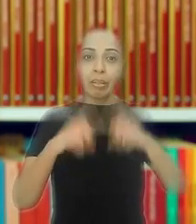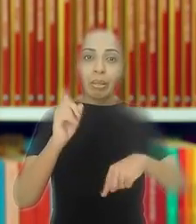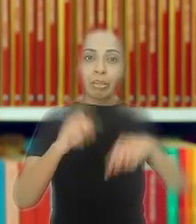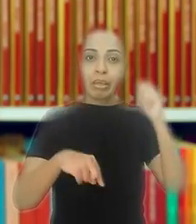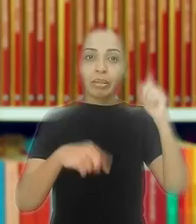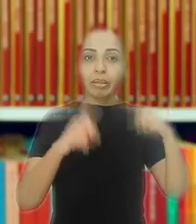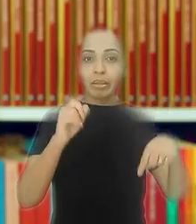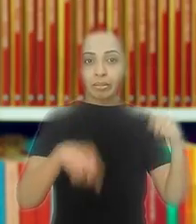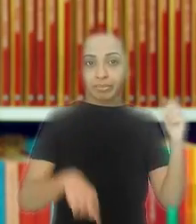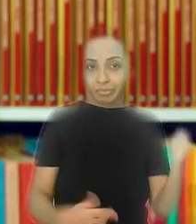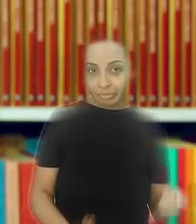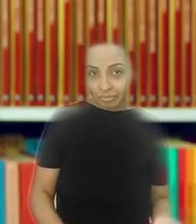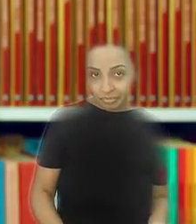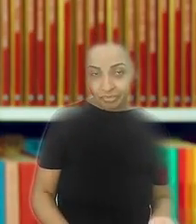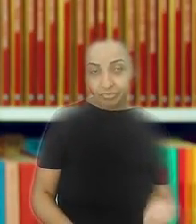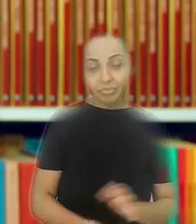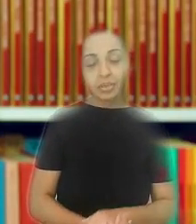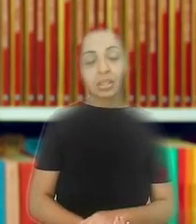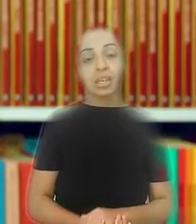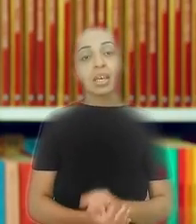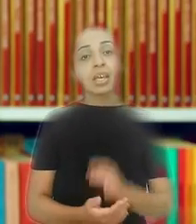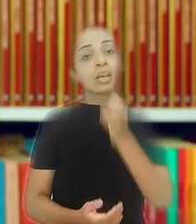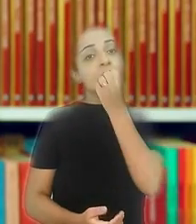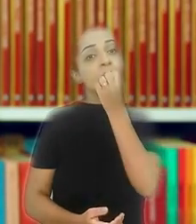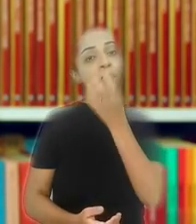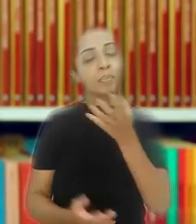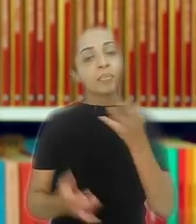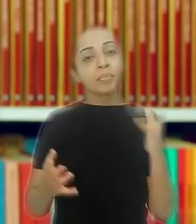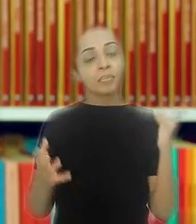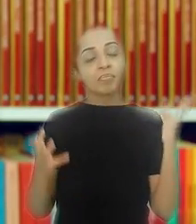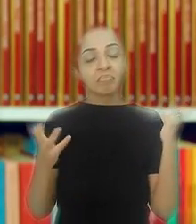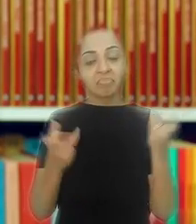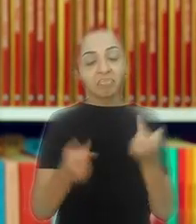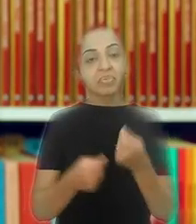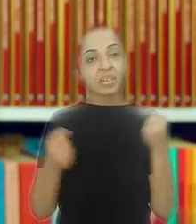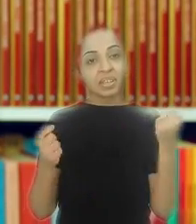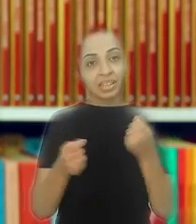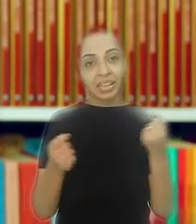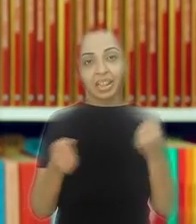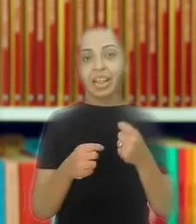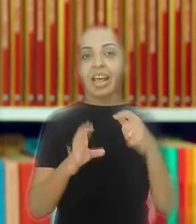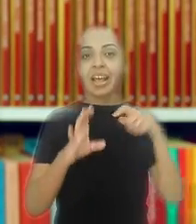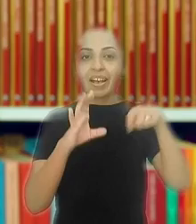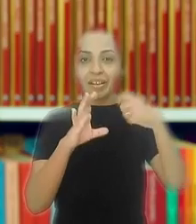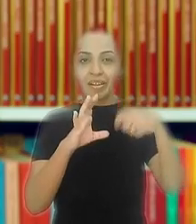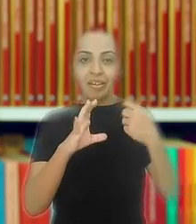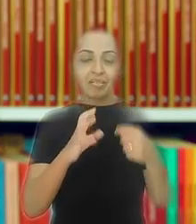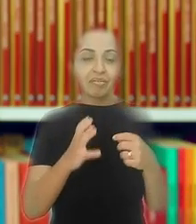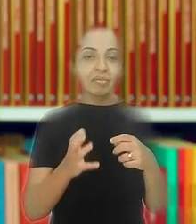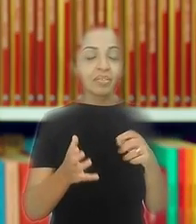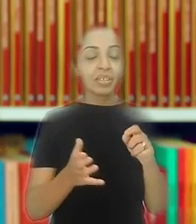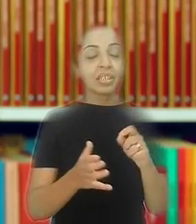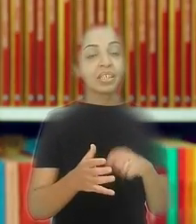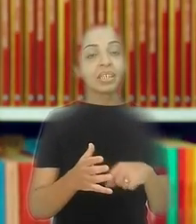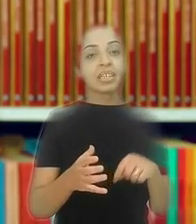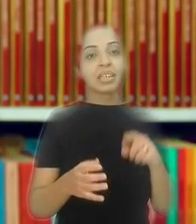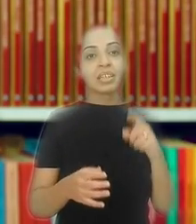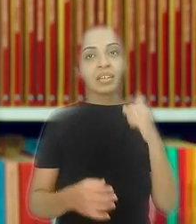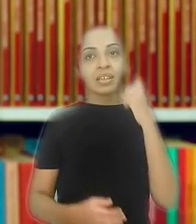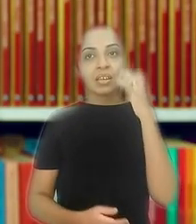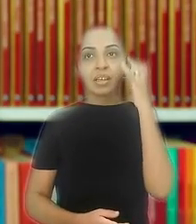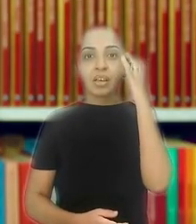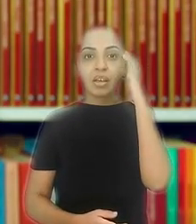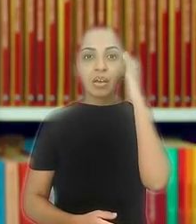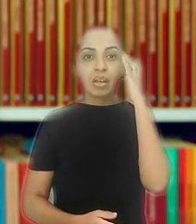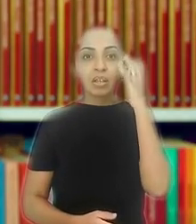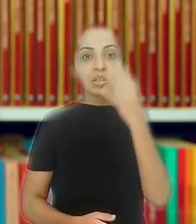esses altos debaixo da vida de uma forma muito bem feita tô empolgado para a gente gravar aqui tem um escrever muita coisa eu fiz sei lá